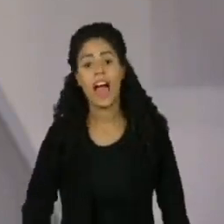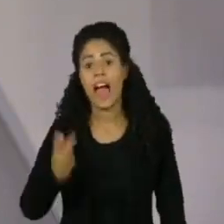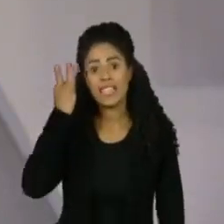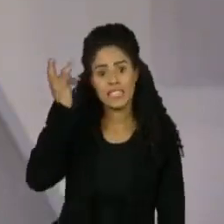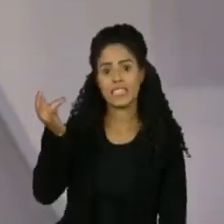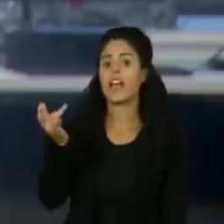sexta-feira